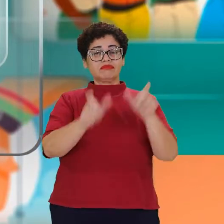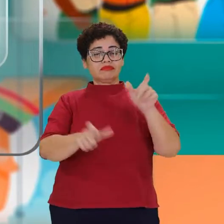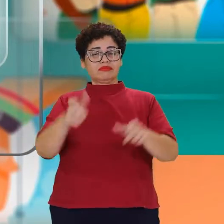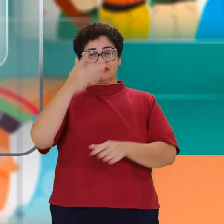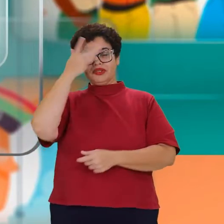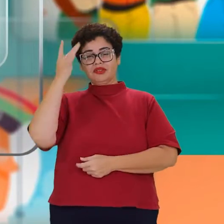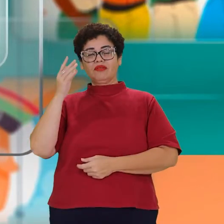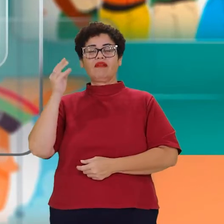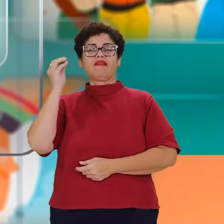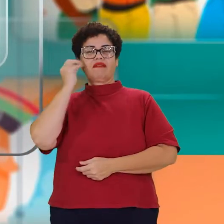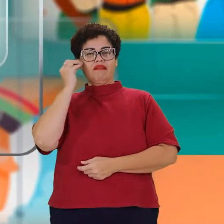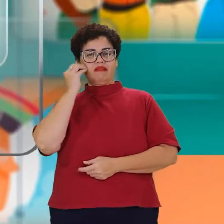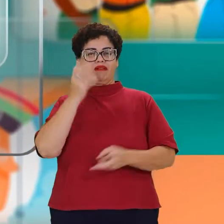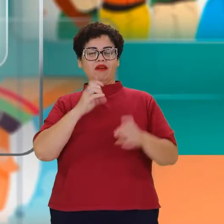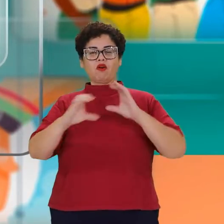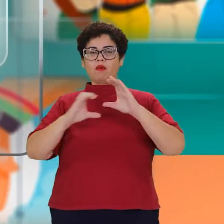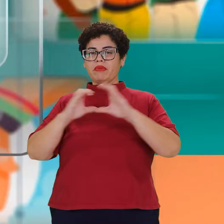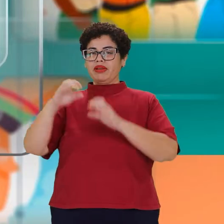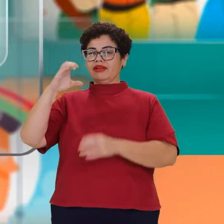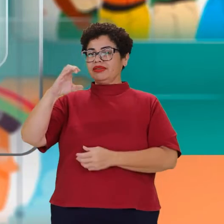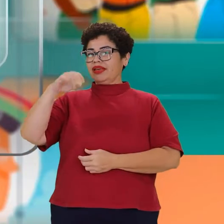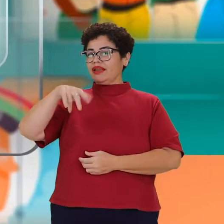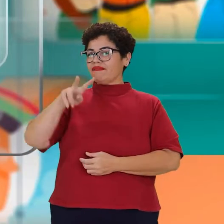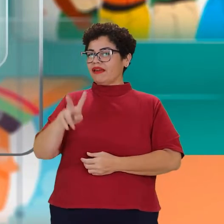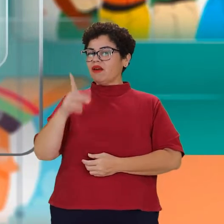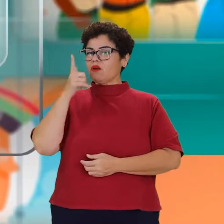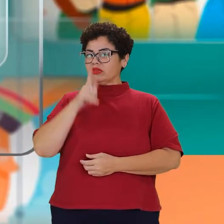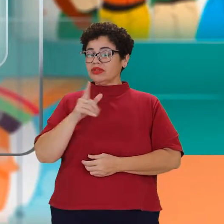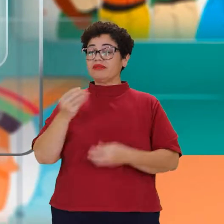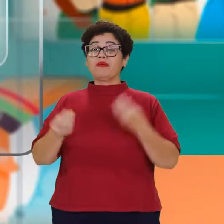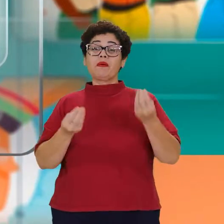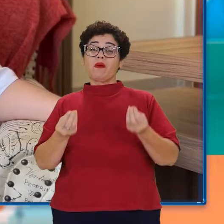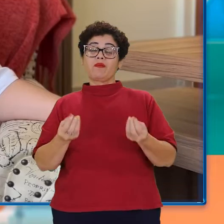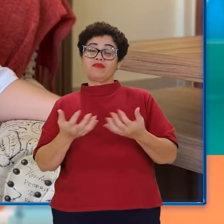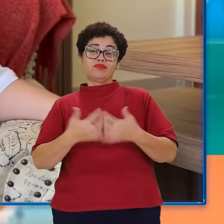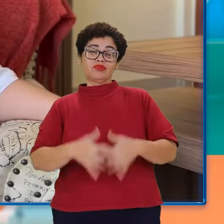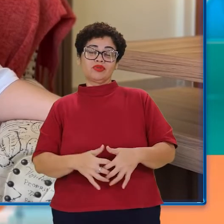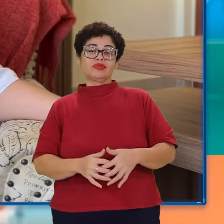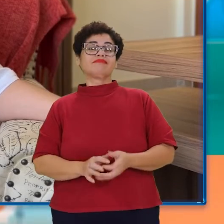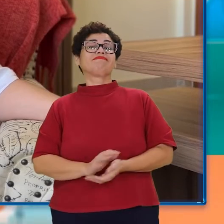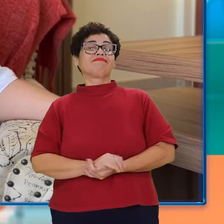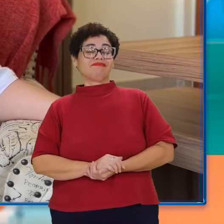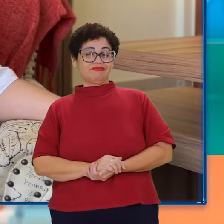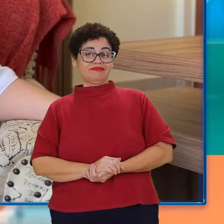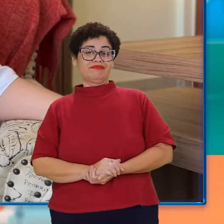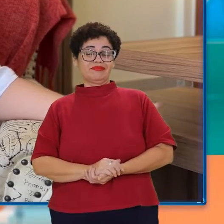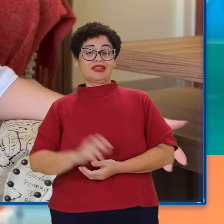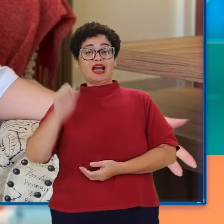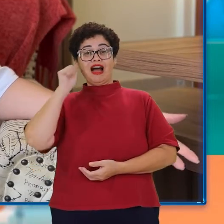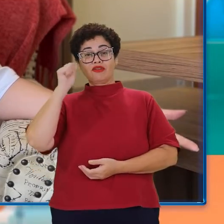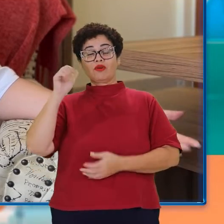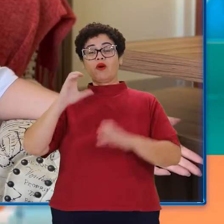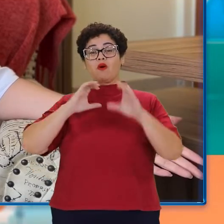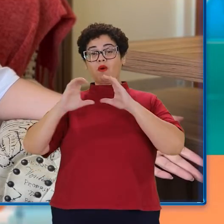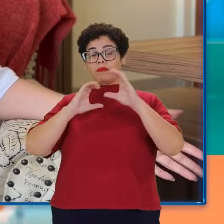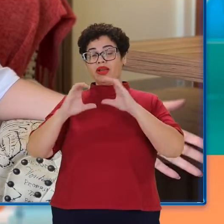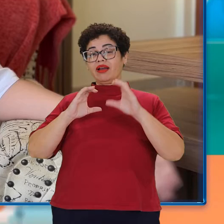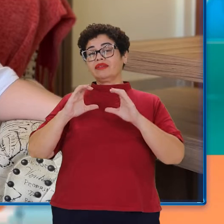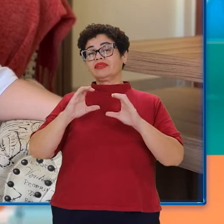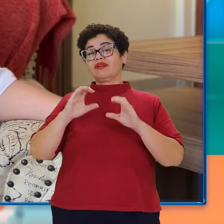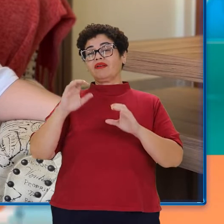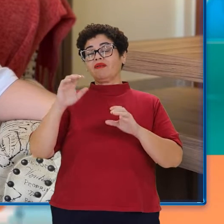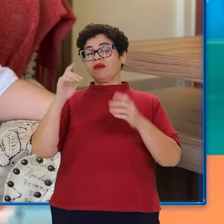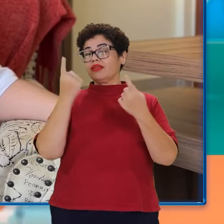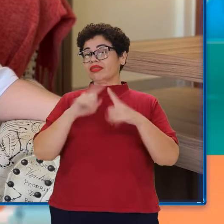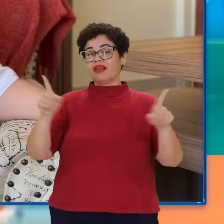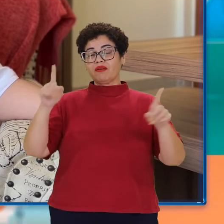pessoas enfrentam ao tentar aplicar a comunicação não violenta? Então, o Marshall, né, que é o autor da comunicação